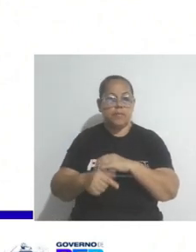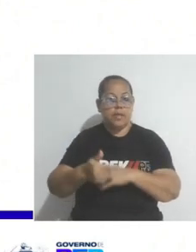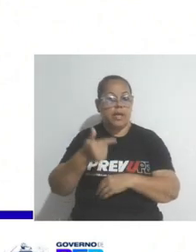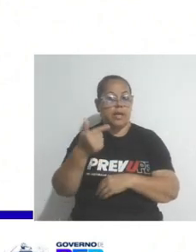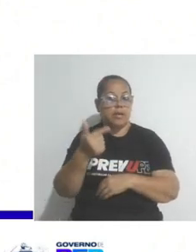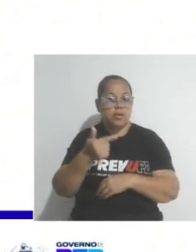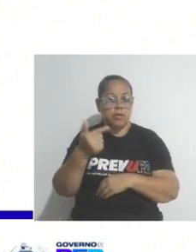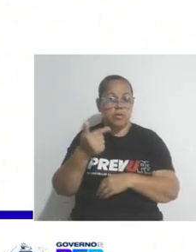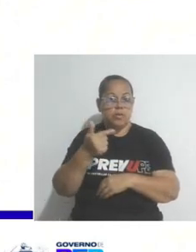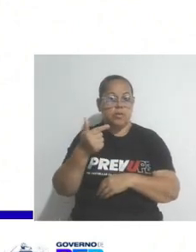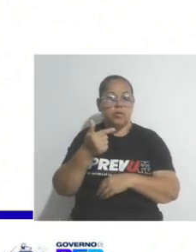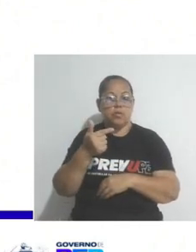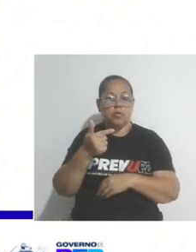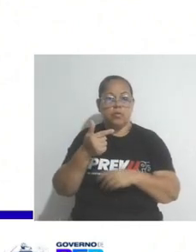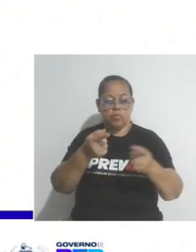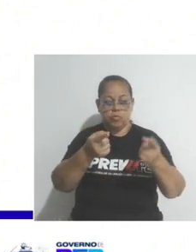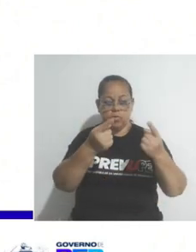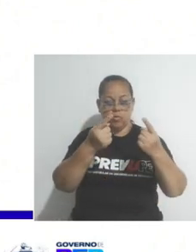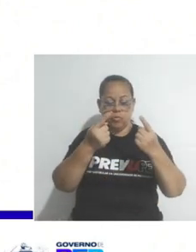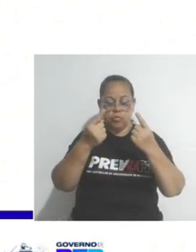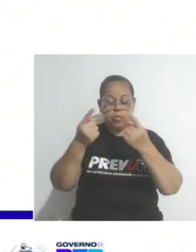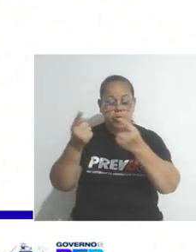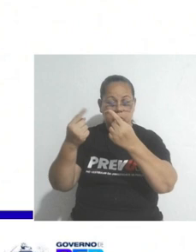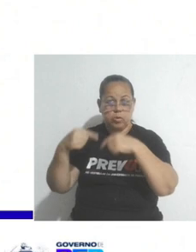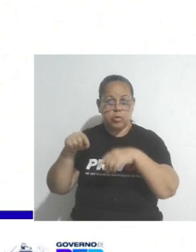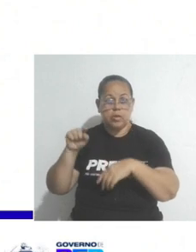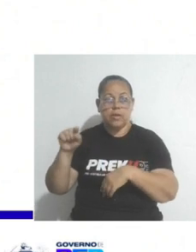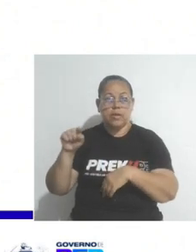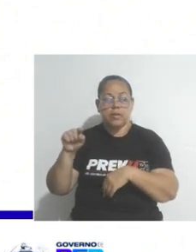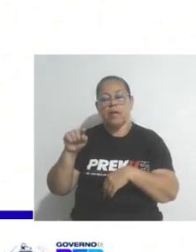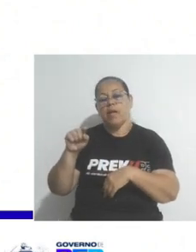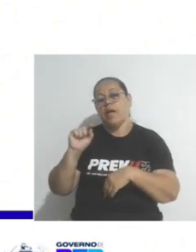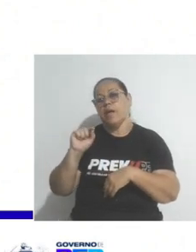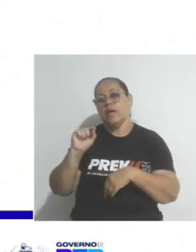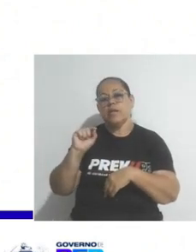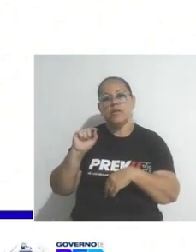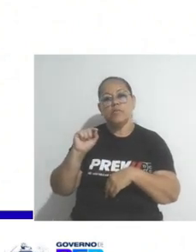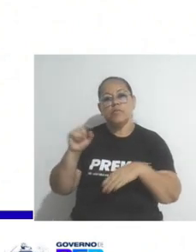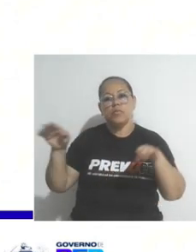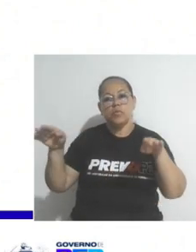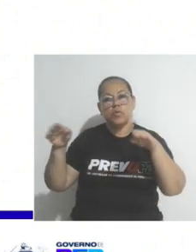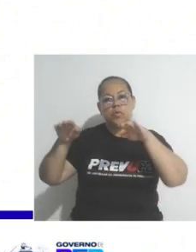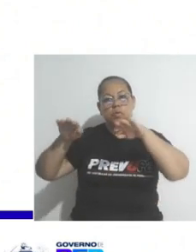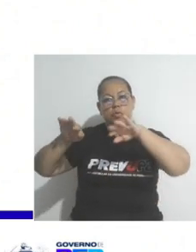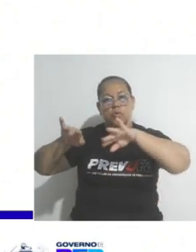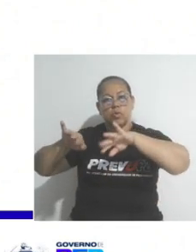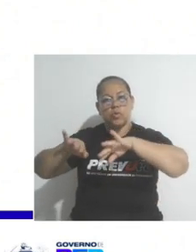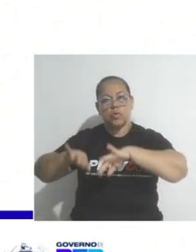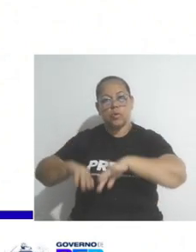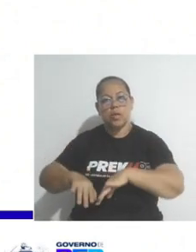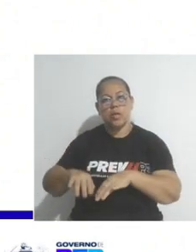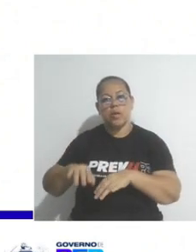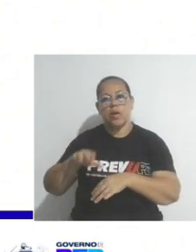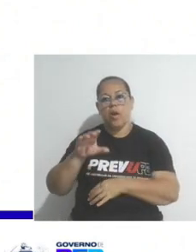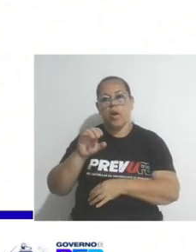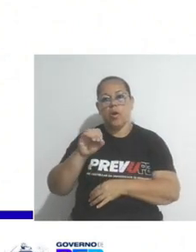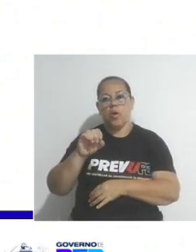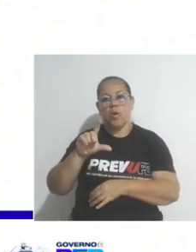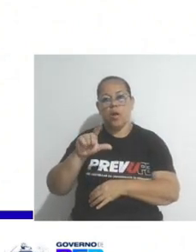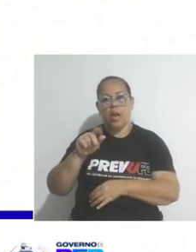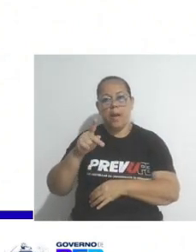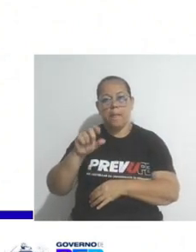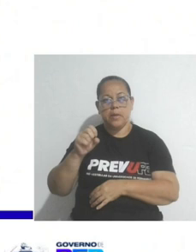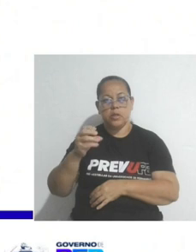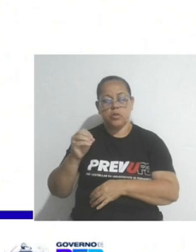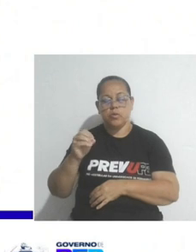conjunto de blocos que a gente viu são denominadas de dolina de colapso esse é um trecho